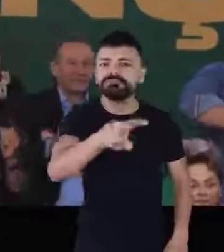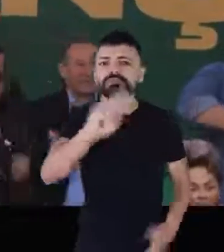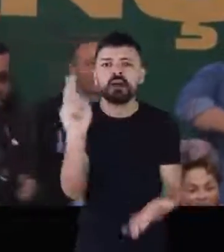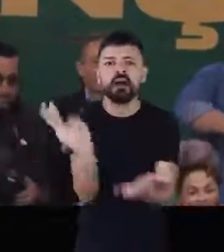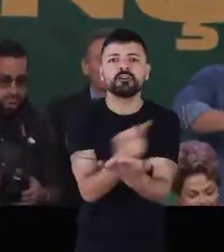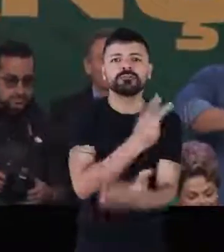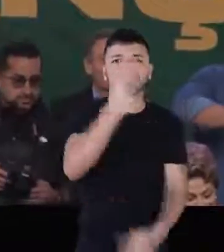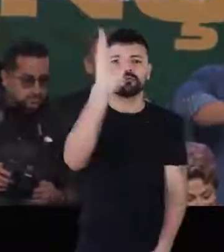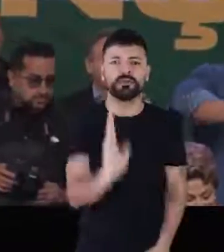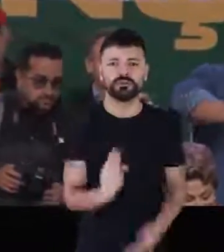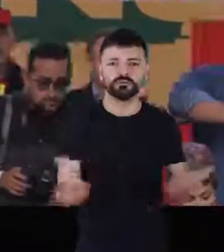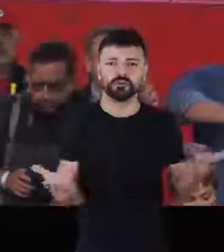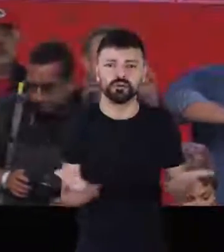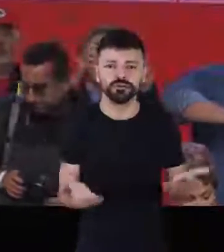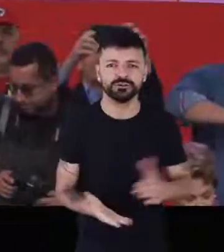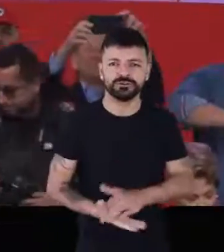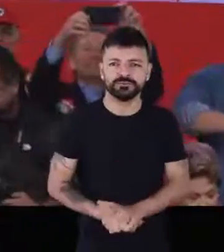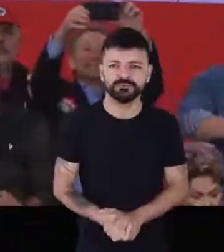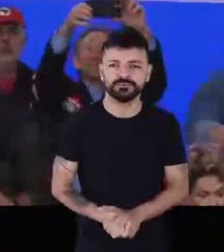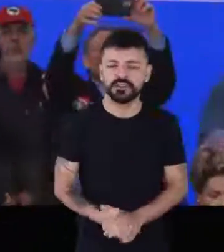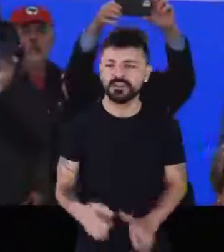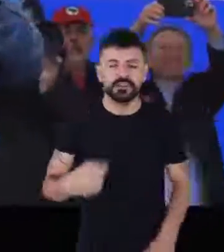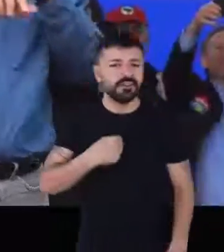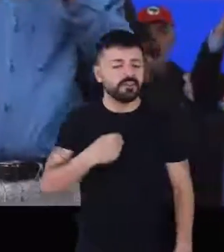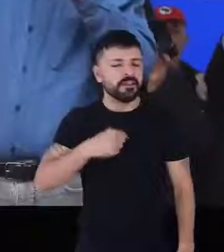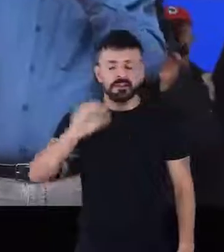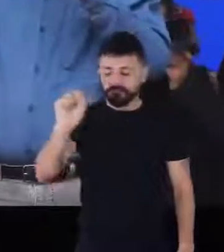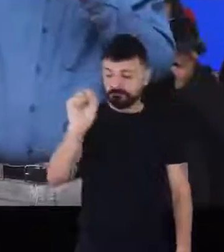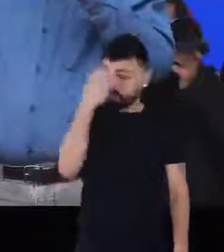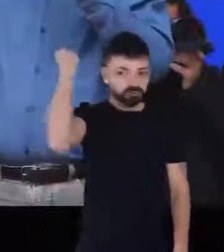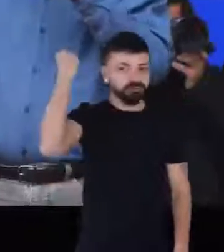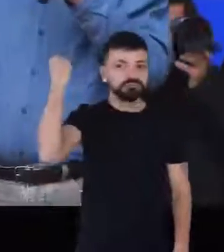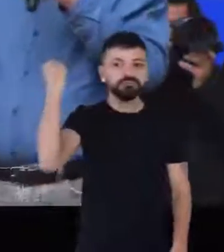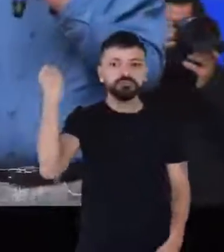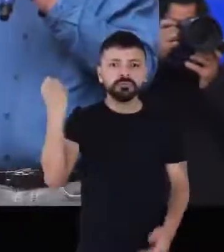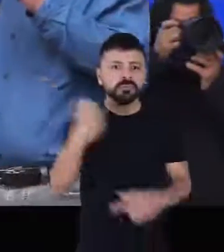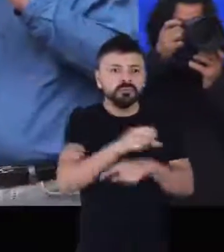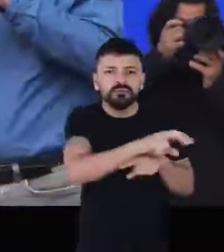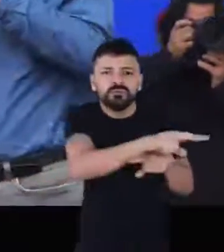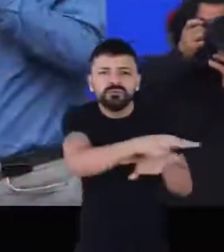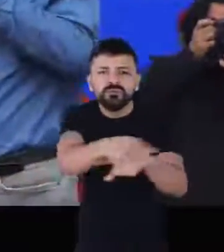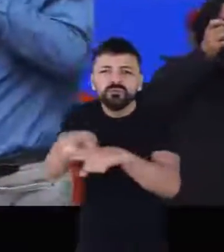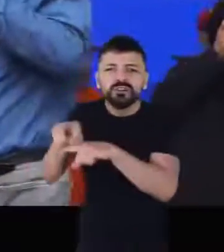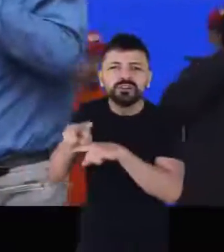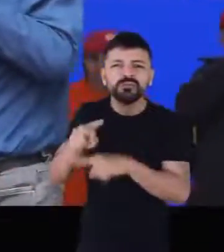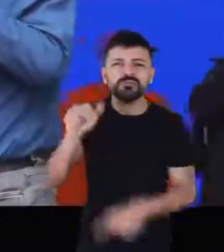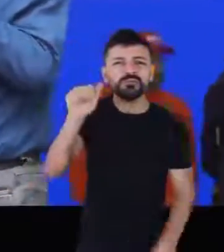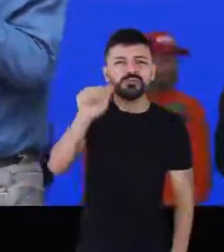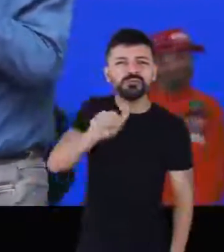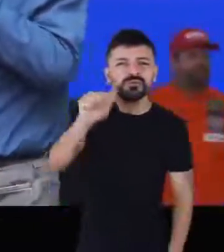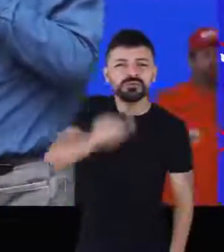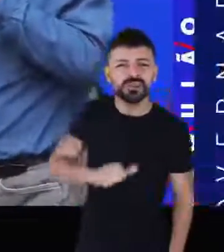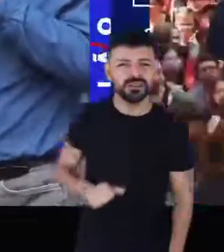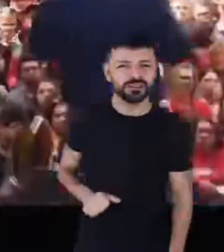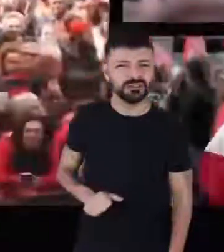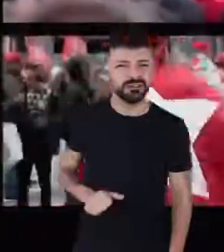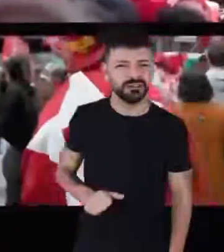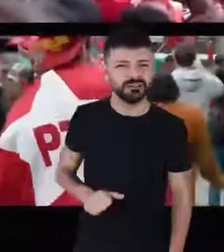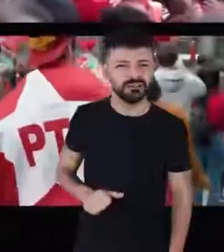o que acontece no Brasil hoje. Eu fico indignado quando vejo mulheres